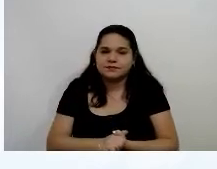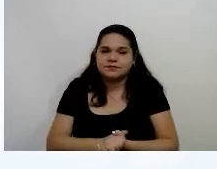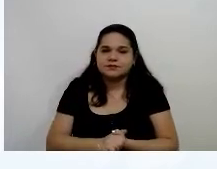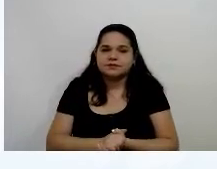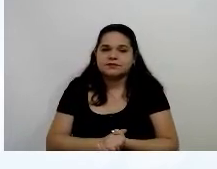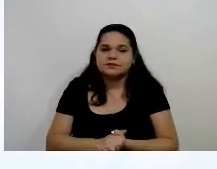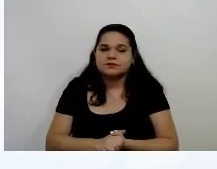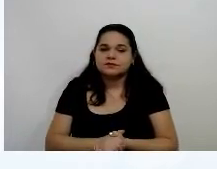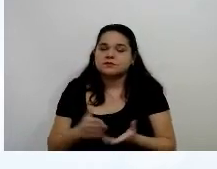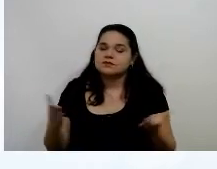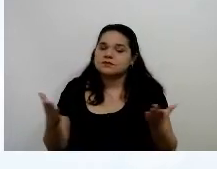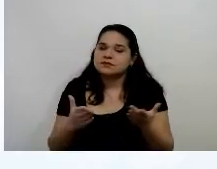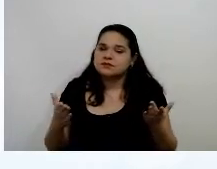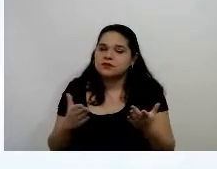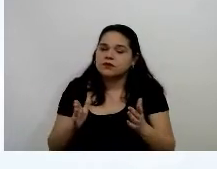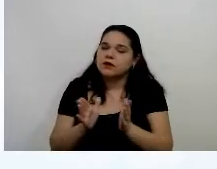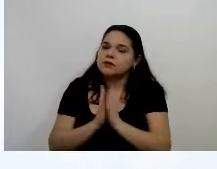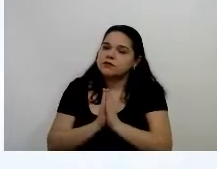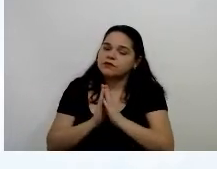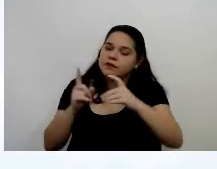palavra, médico,